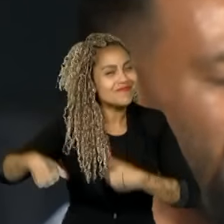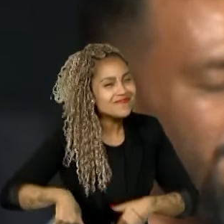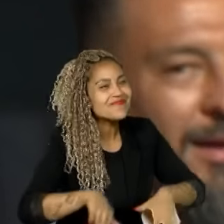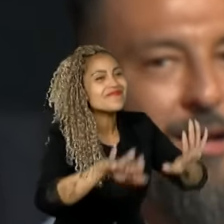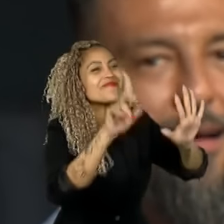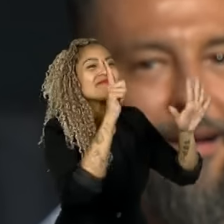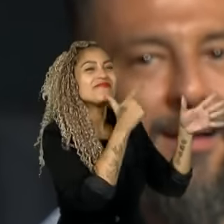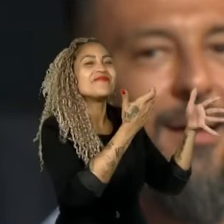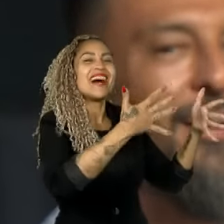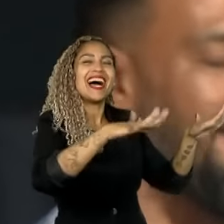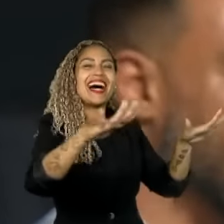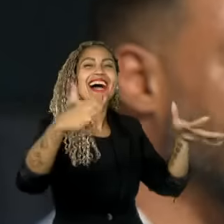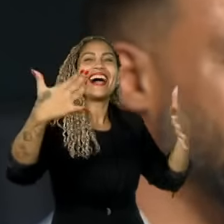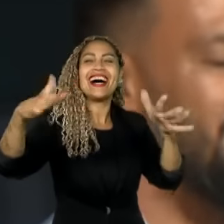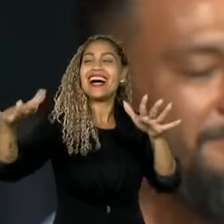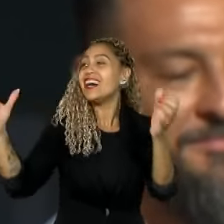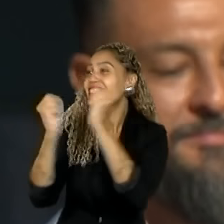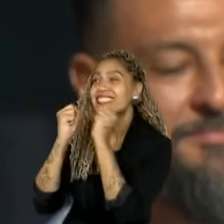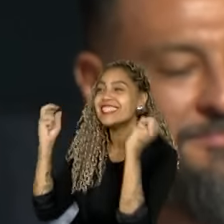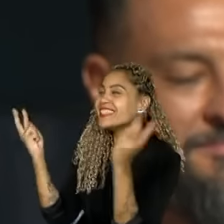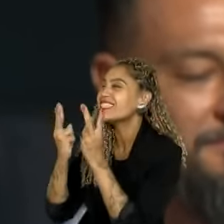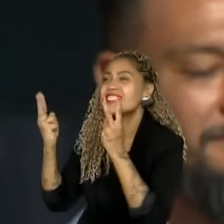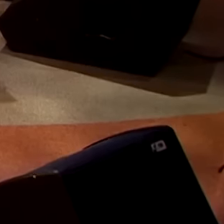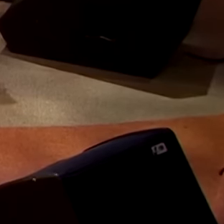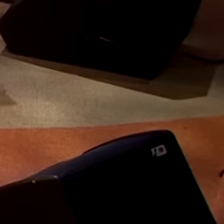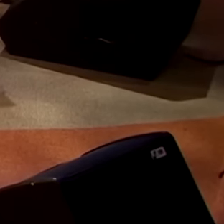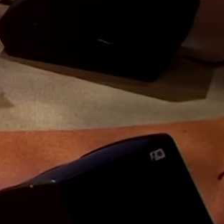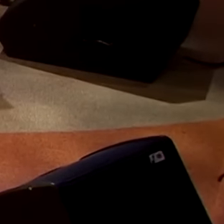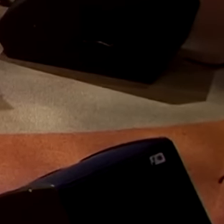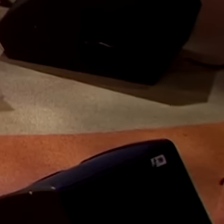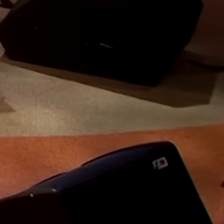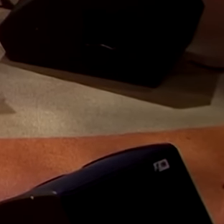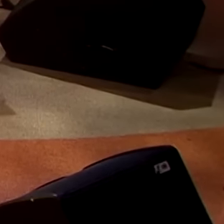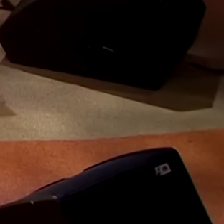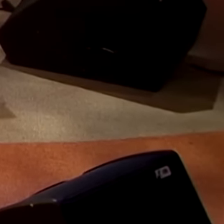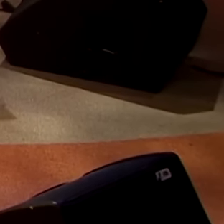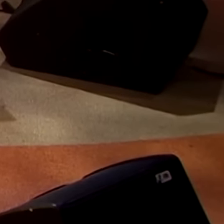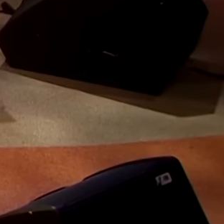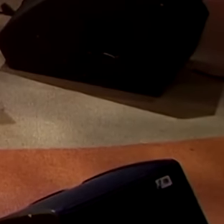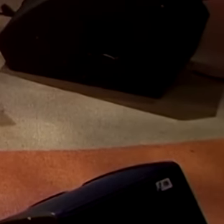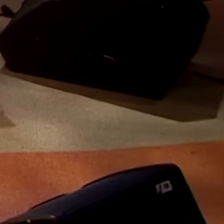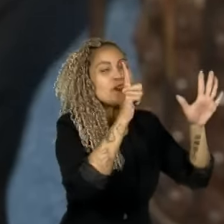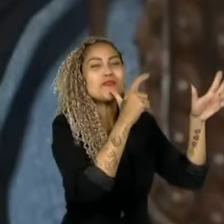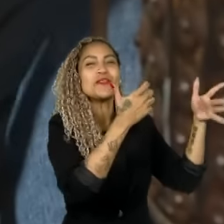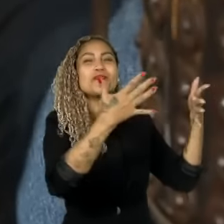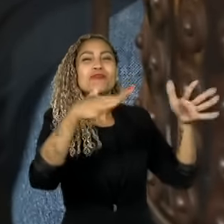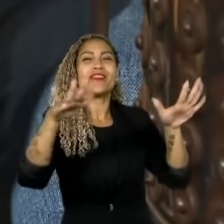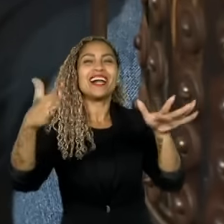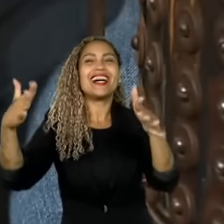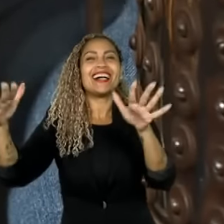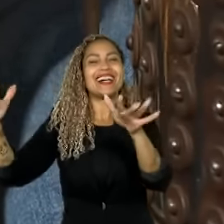Foi pro mar. Iansã, cadê Ogum? Foi pro